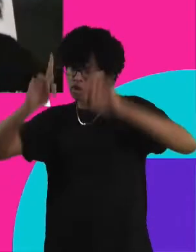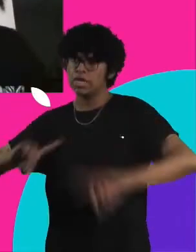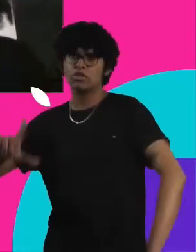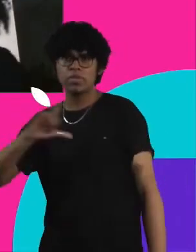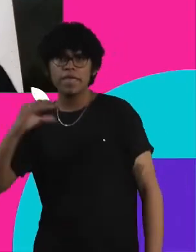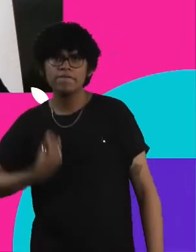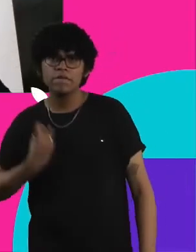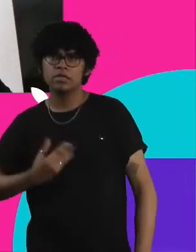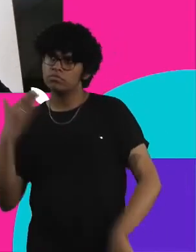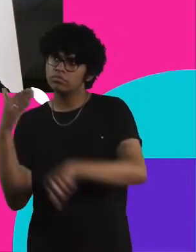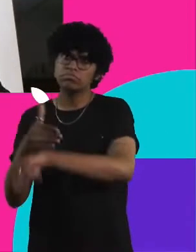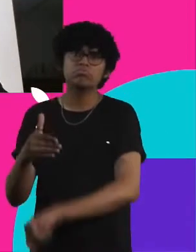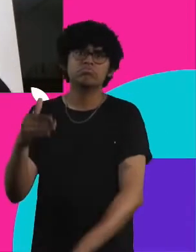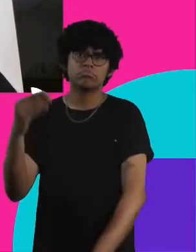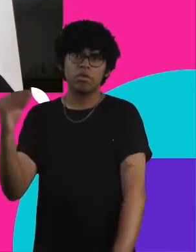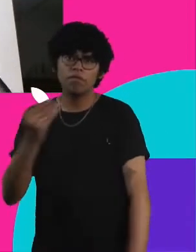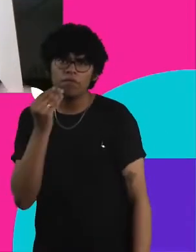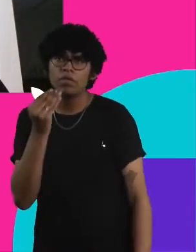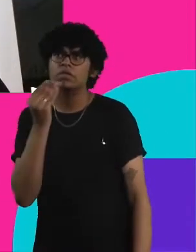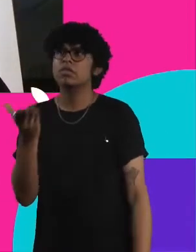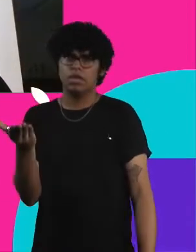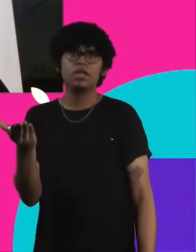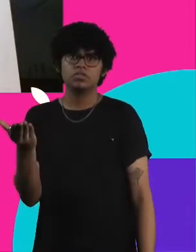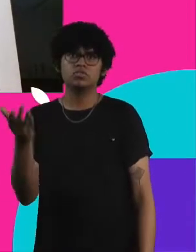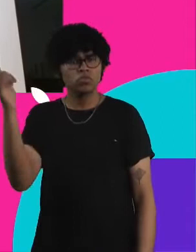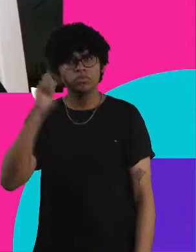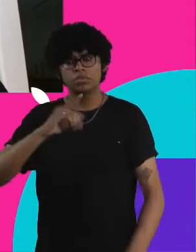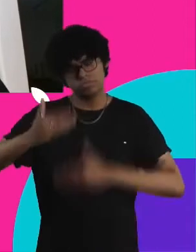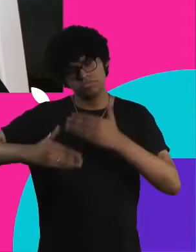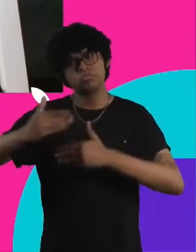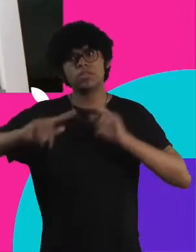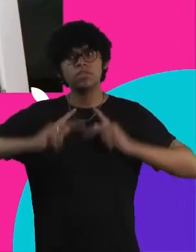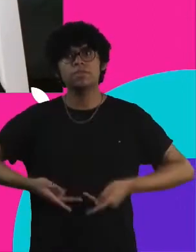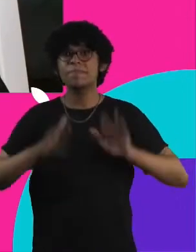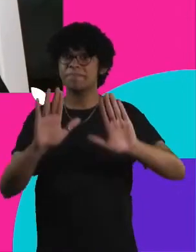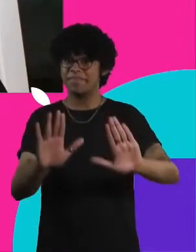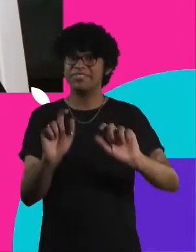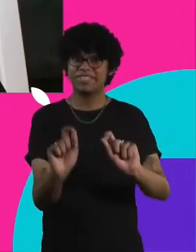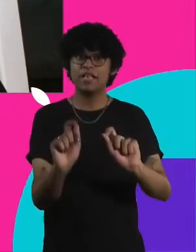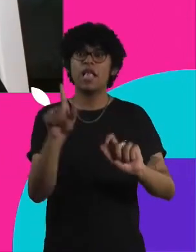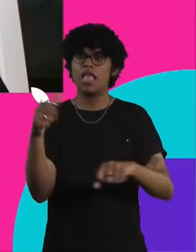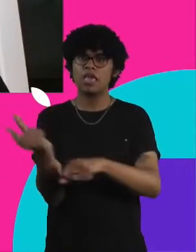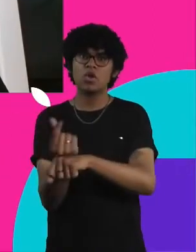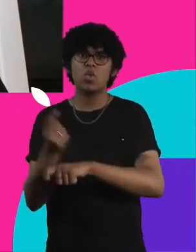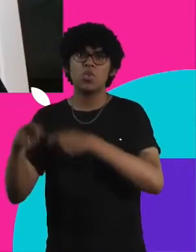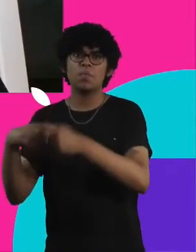digna, acesso e oportunidade para se desenvolver como ser humano. Mas eu acho que, inclusive, como